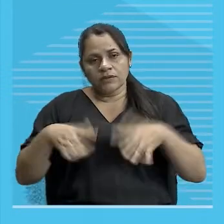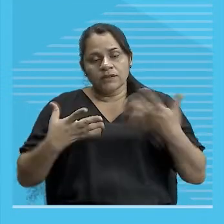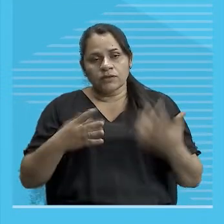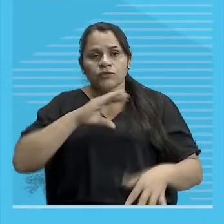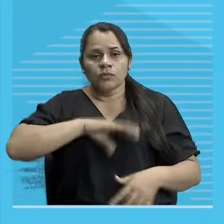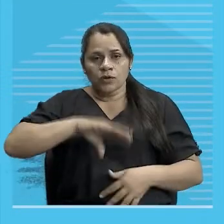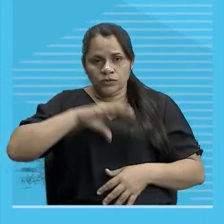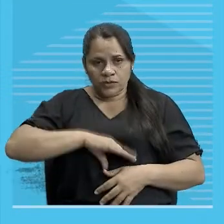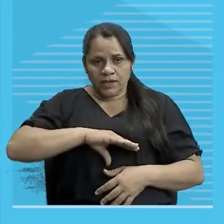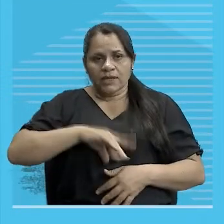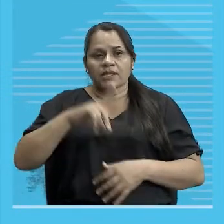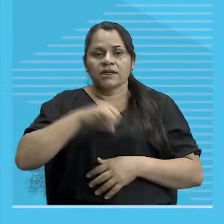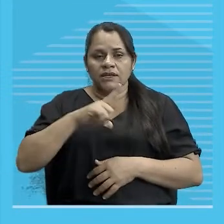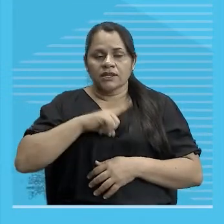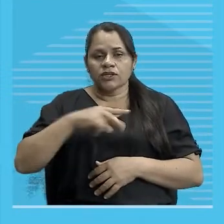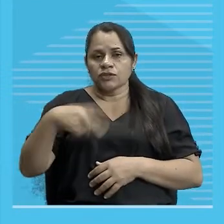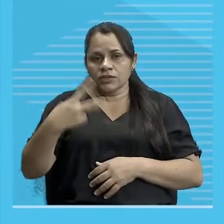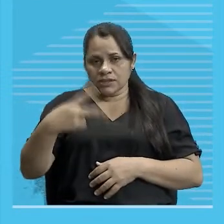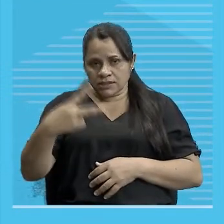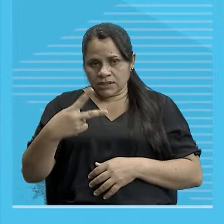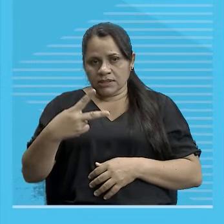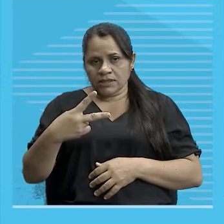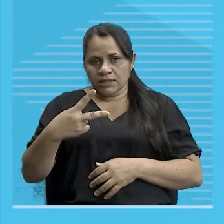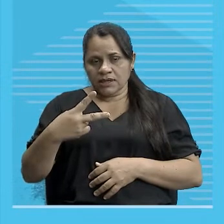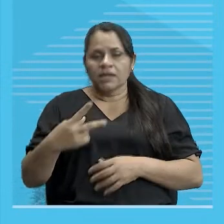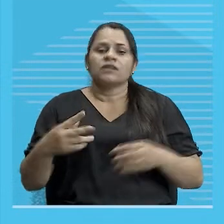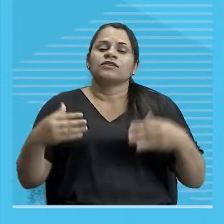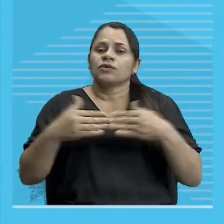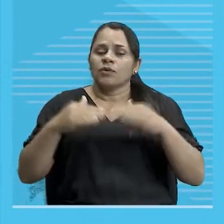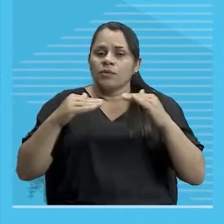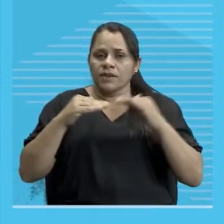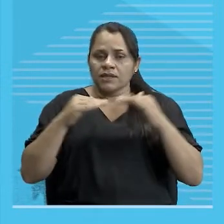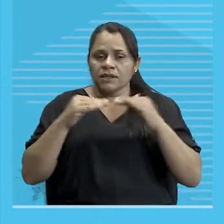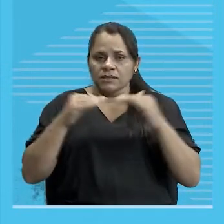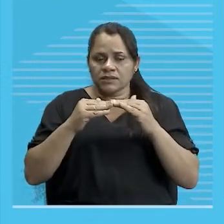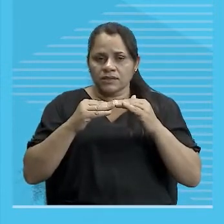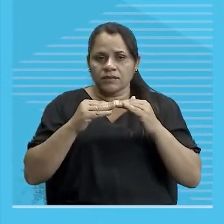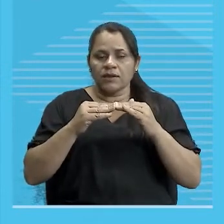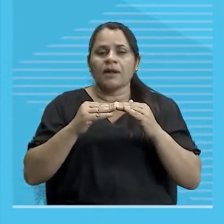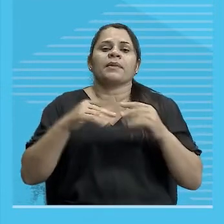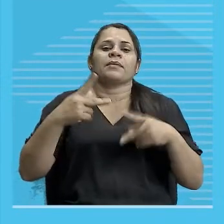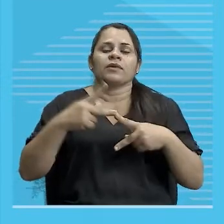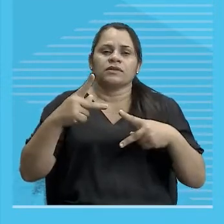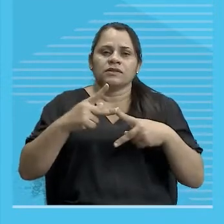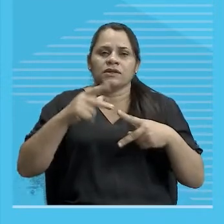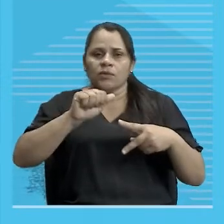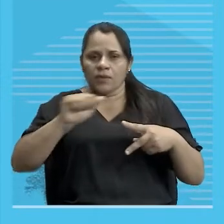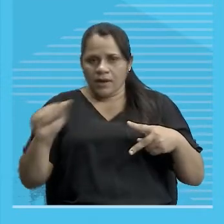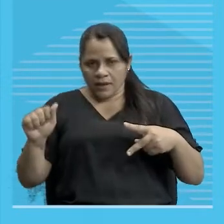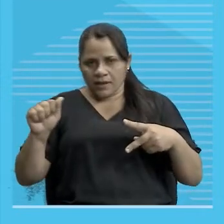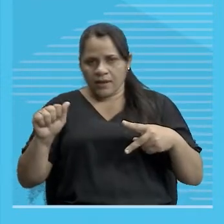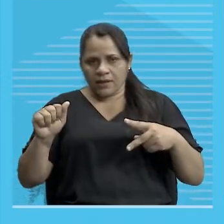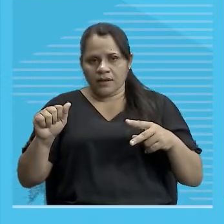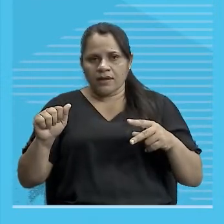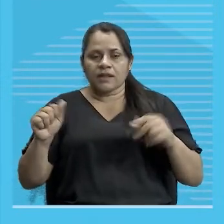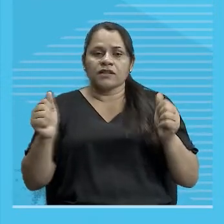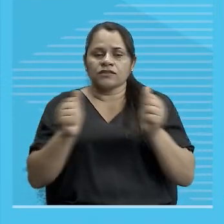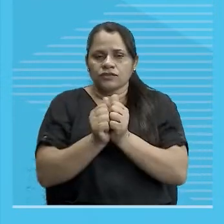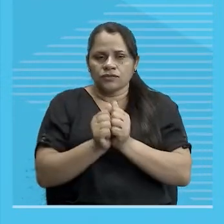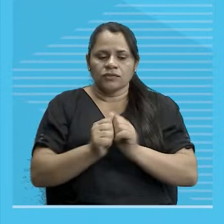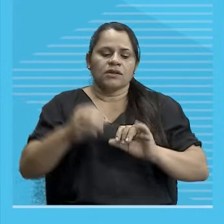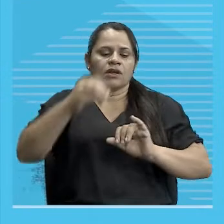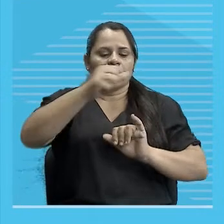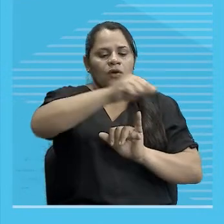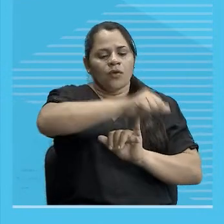só tem dois casos de combinação, gente. É a preposição a que se combina com o artigo o, em que eu vou ter ao, portanto, você